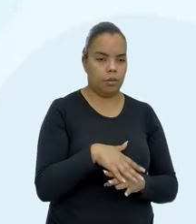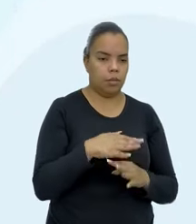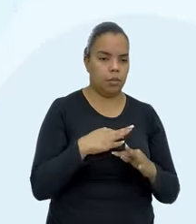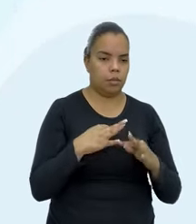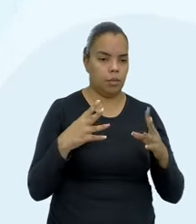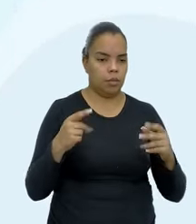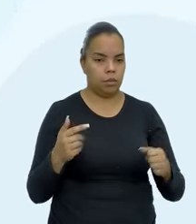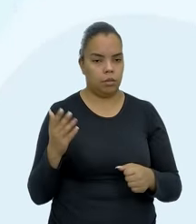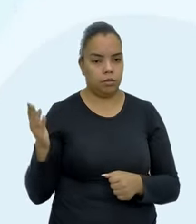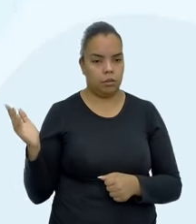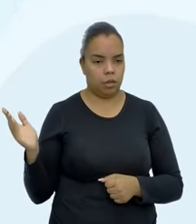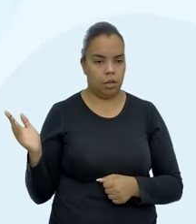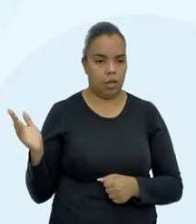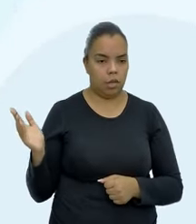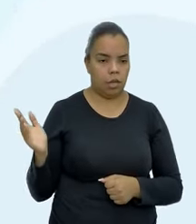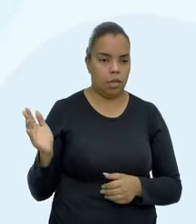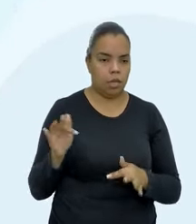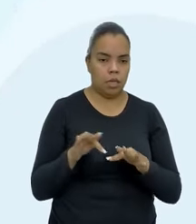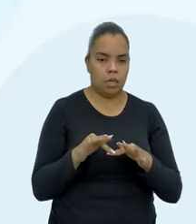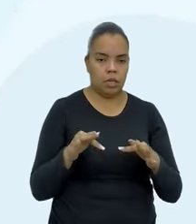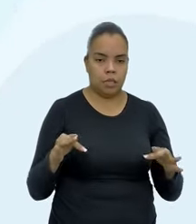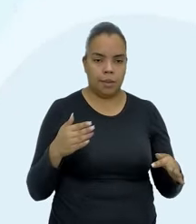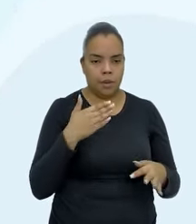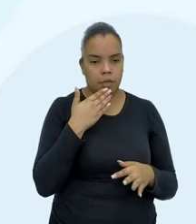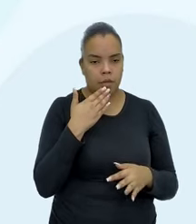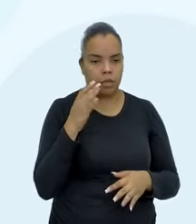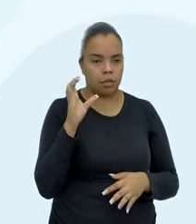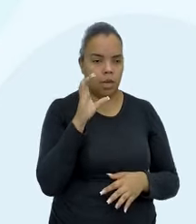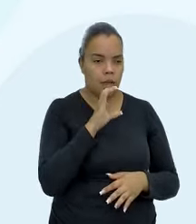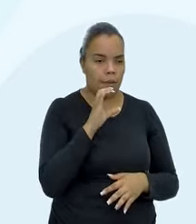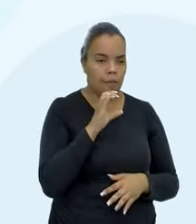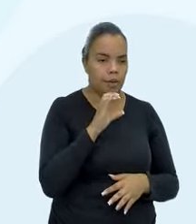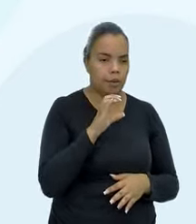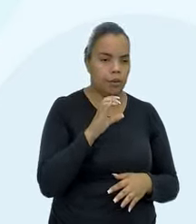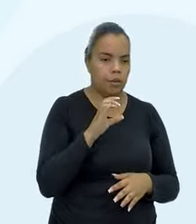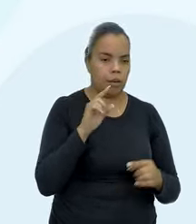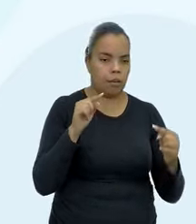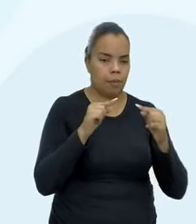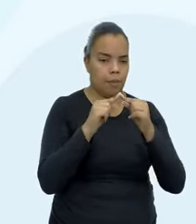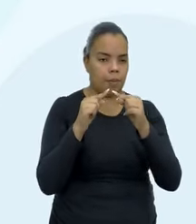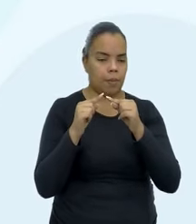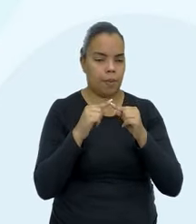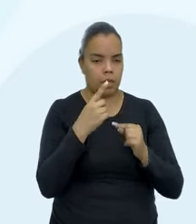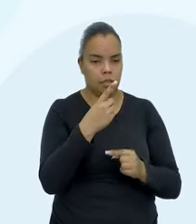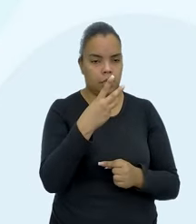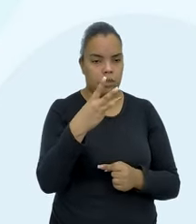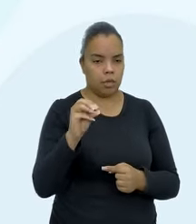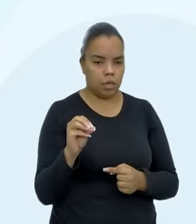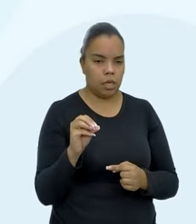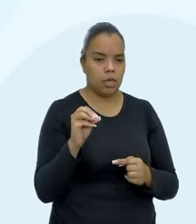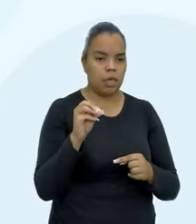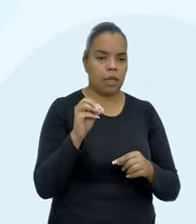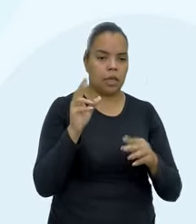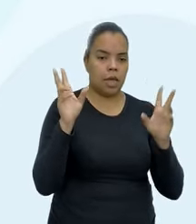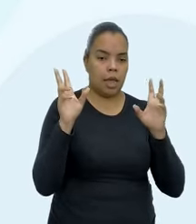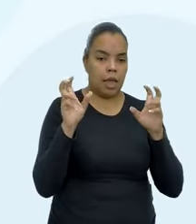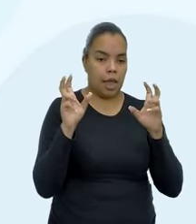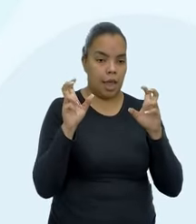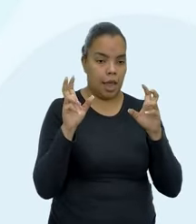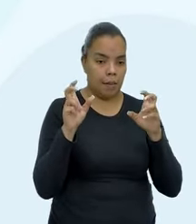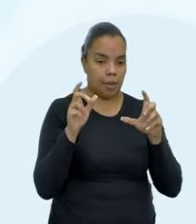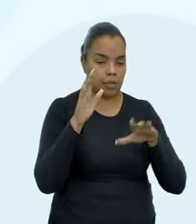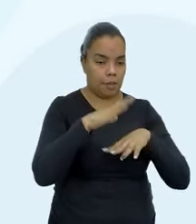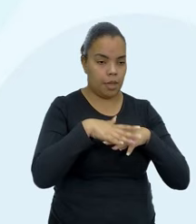É hoje esse recurso Ele contempla mais de 130 temas da matemática e da estatística